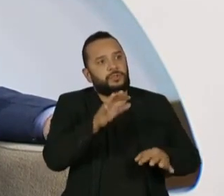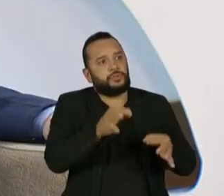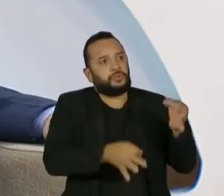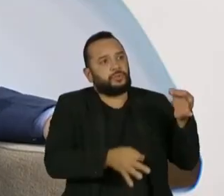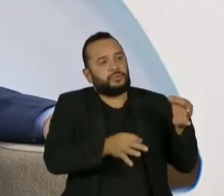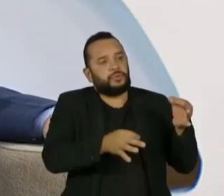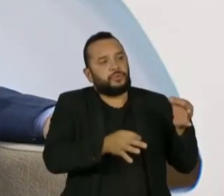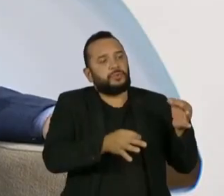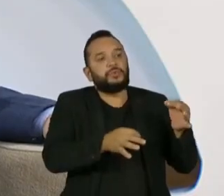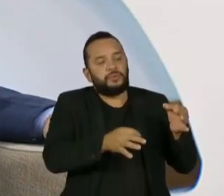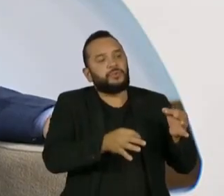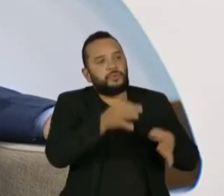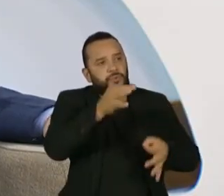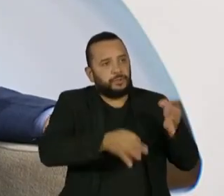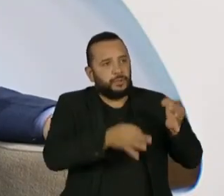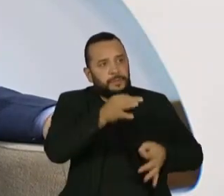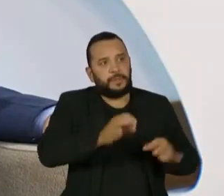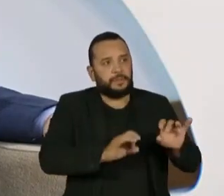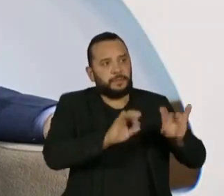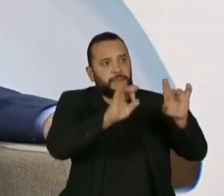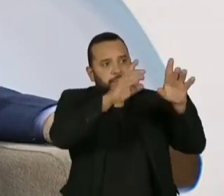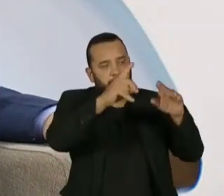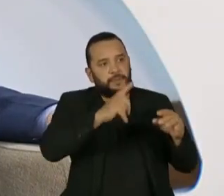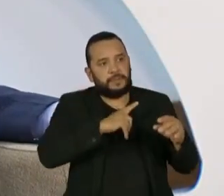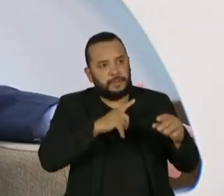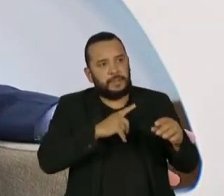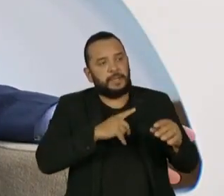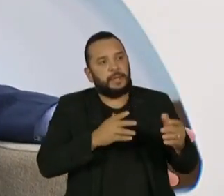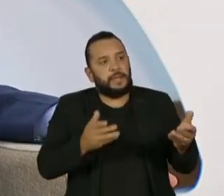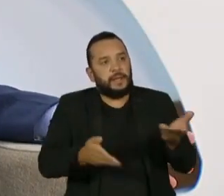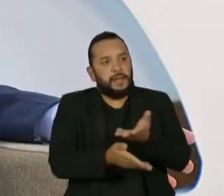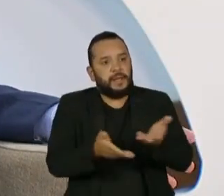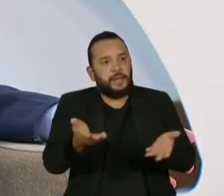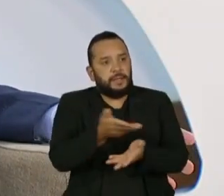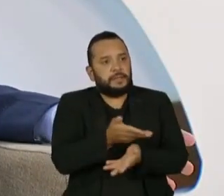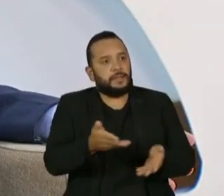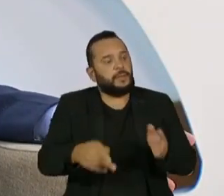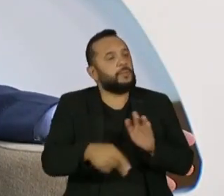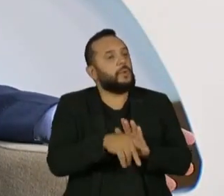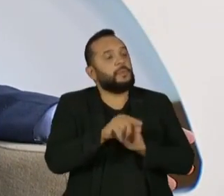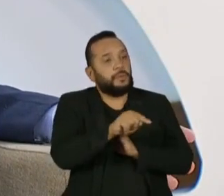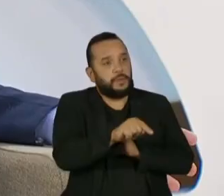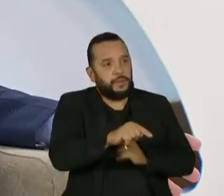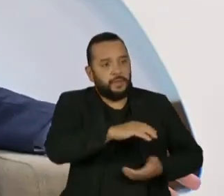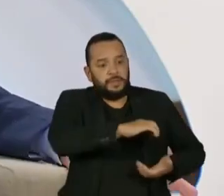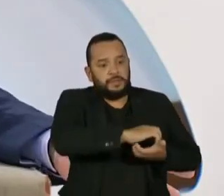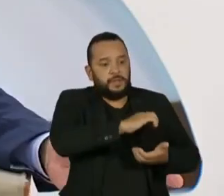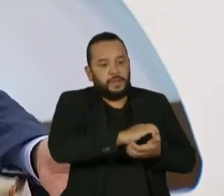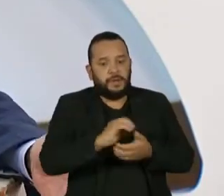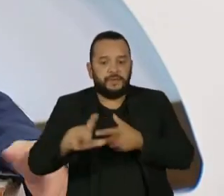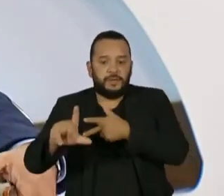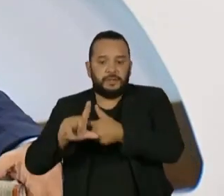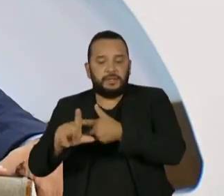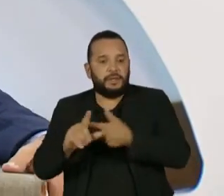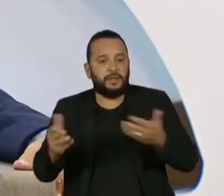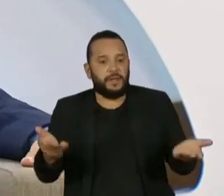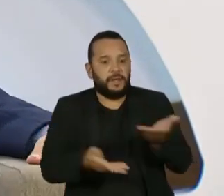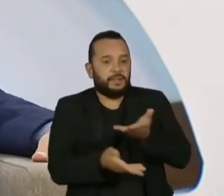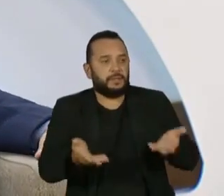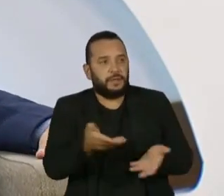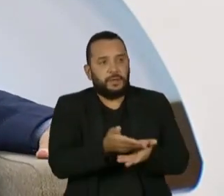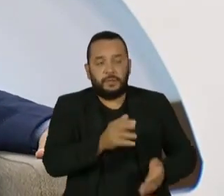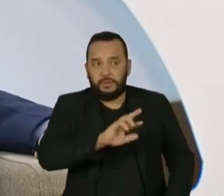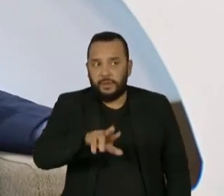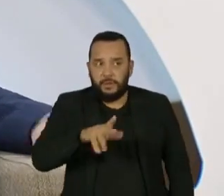uma relação entre o STF e o Legislativo que não está sendo saudável, Nós vimos recentemente, por ocasião da votação da